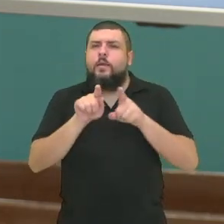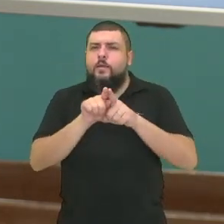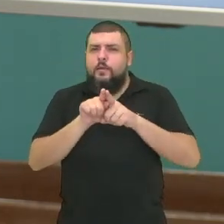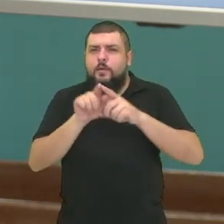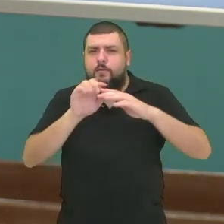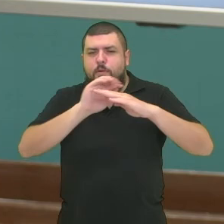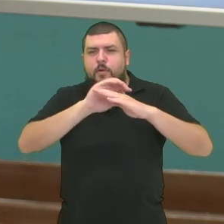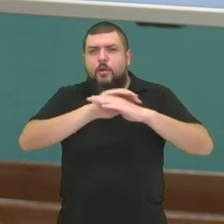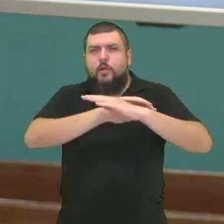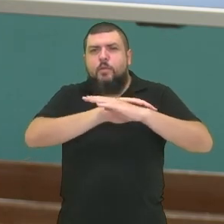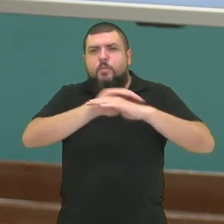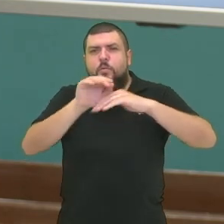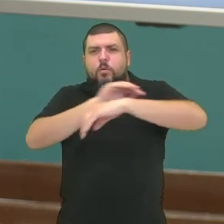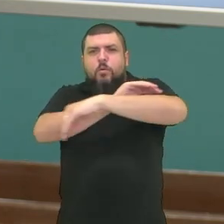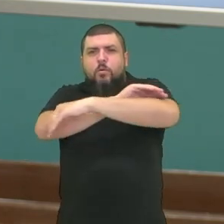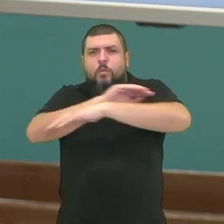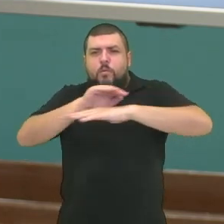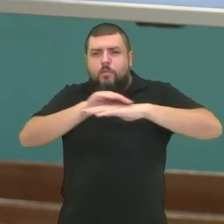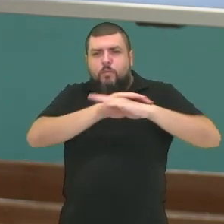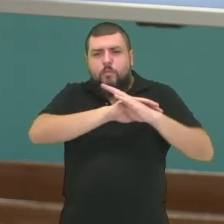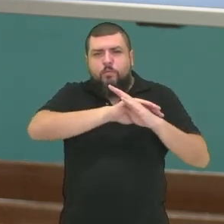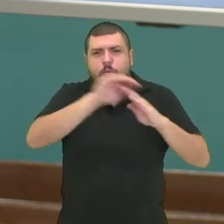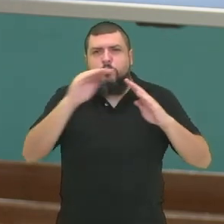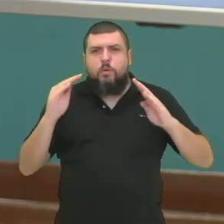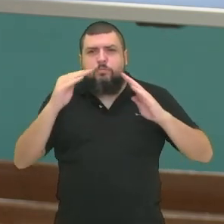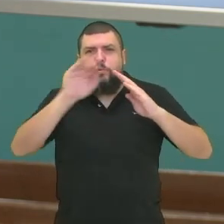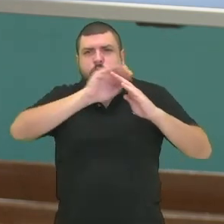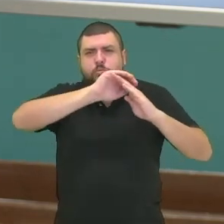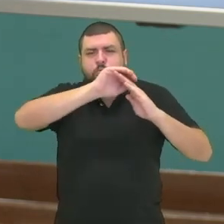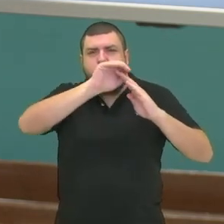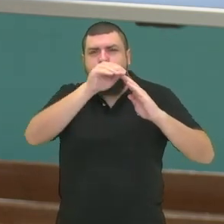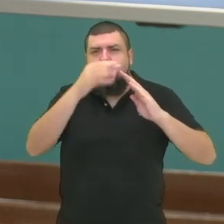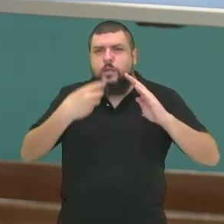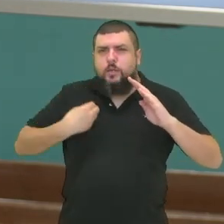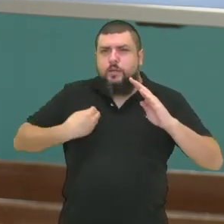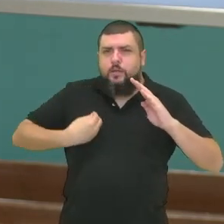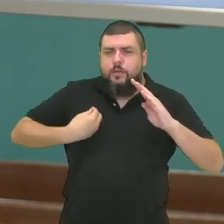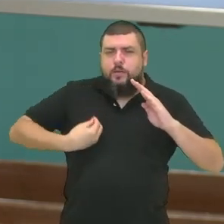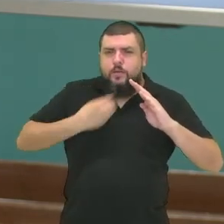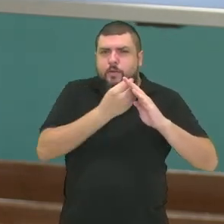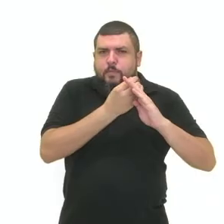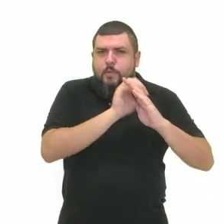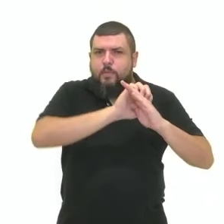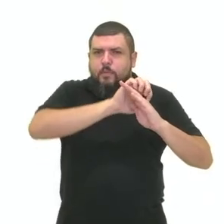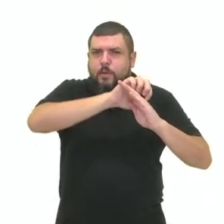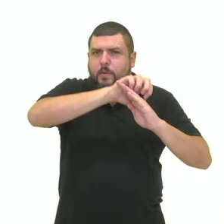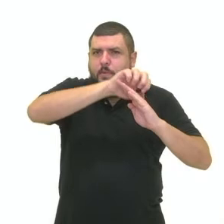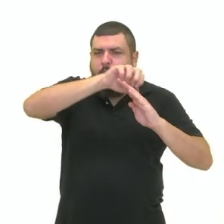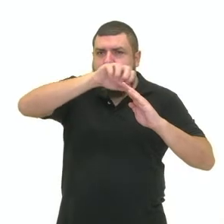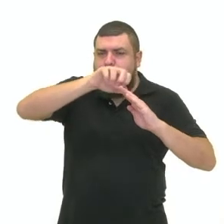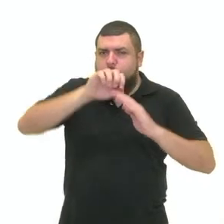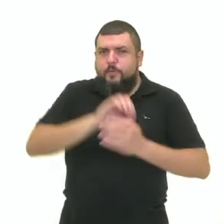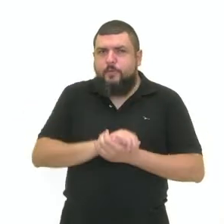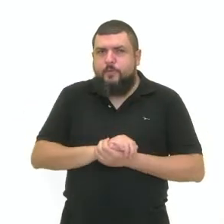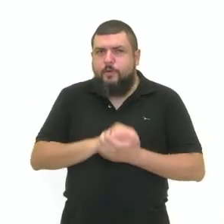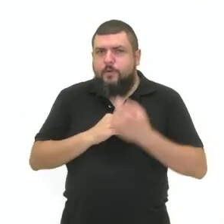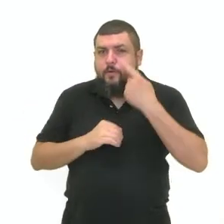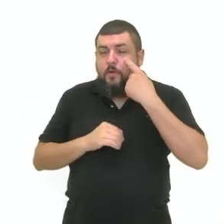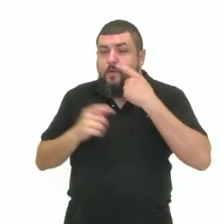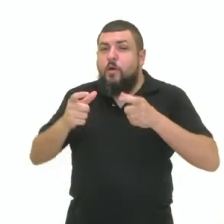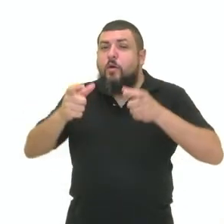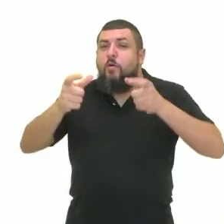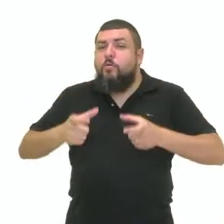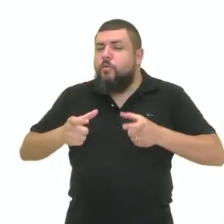região. Então, regiões, olha só, tem a cadeia do Atlas, no norte da África, tem a região do Planalto da Etiópia e também